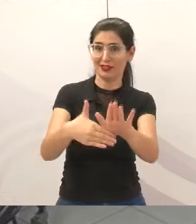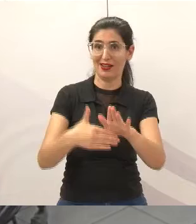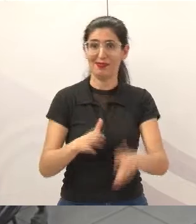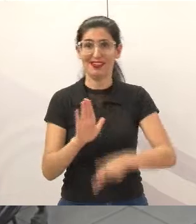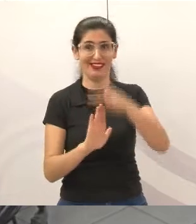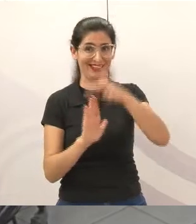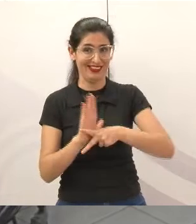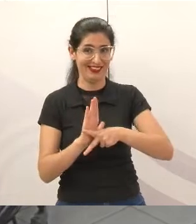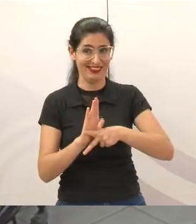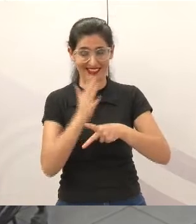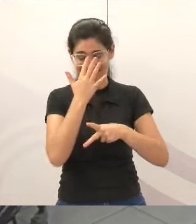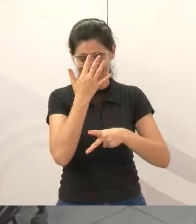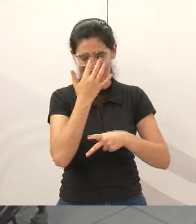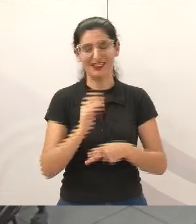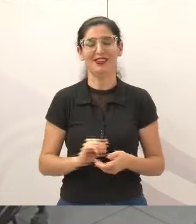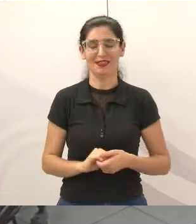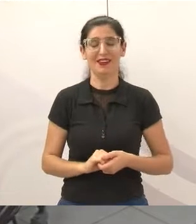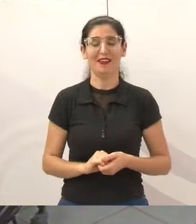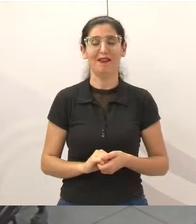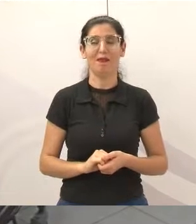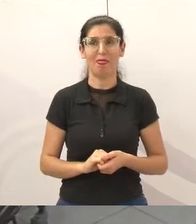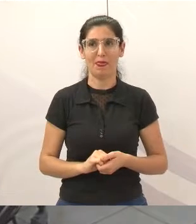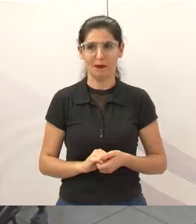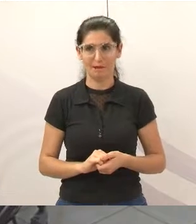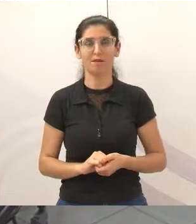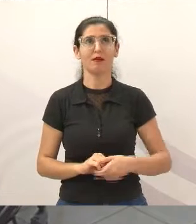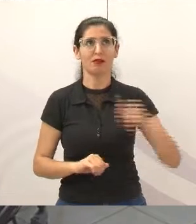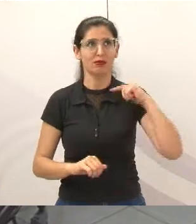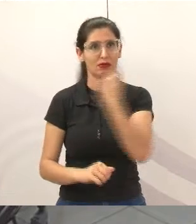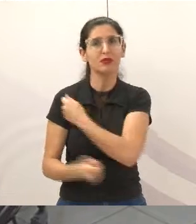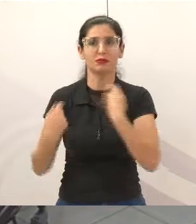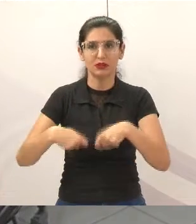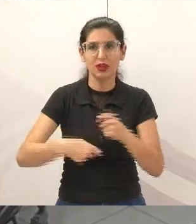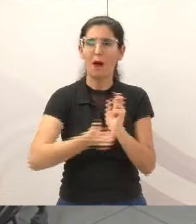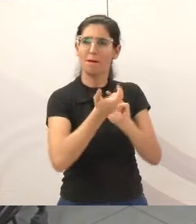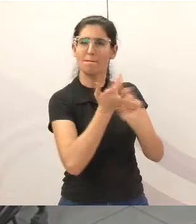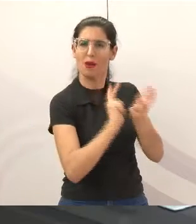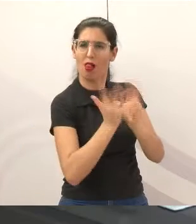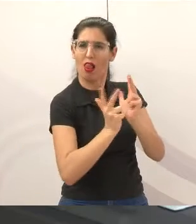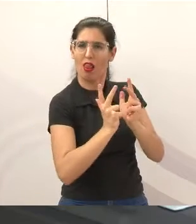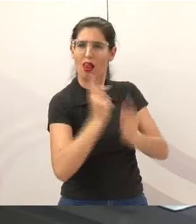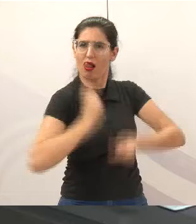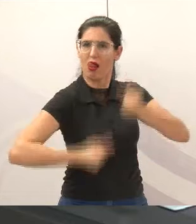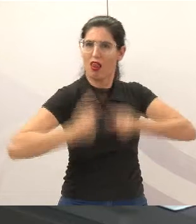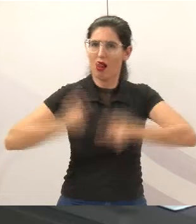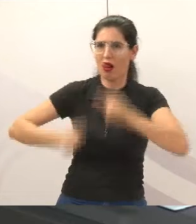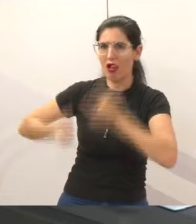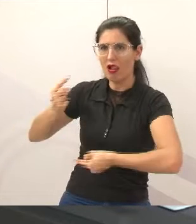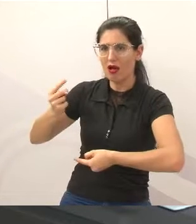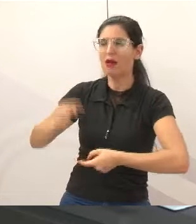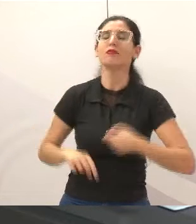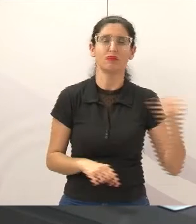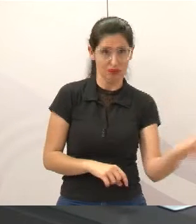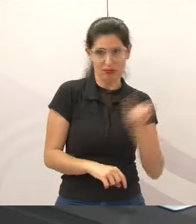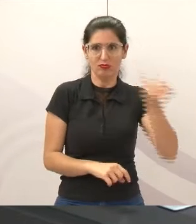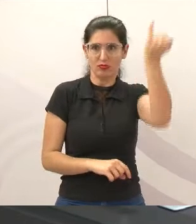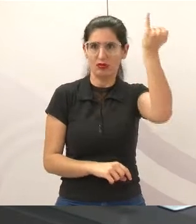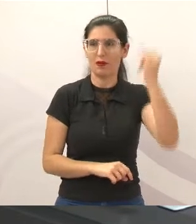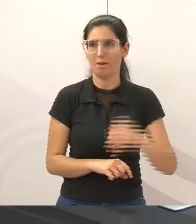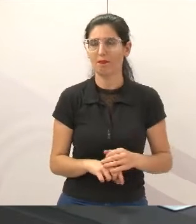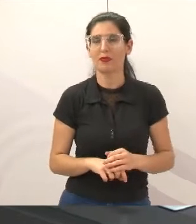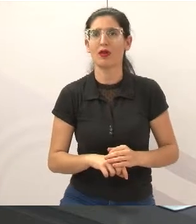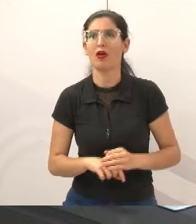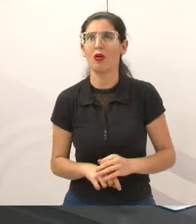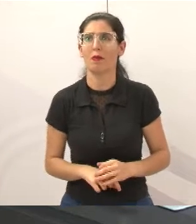que é um projeto que realmente a gente tem que debater ele. A respeito do quê? Do